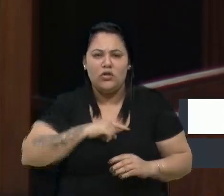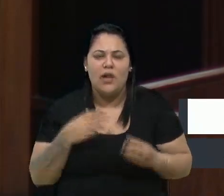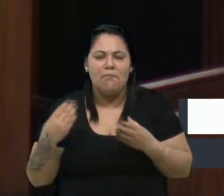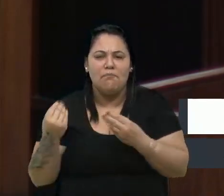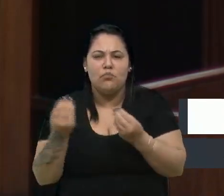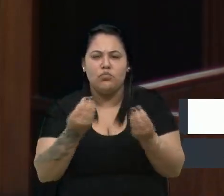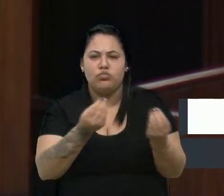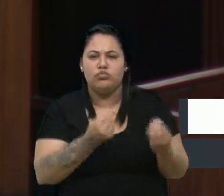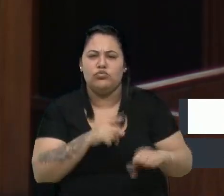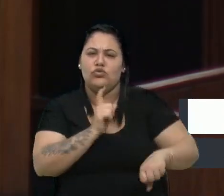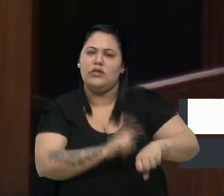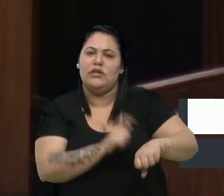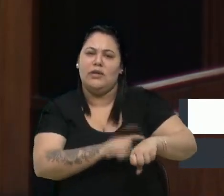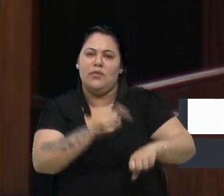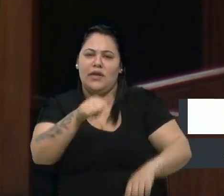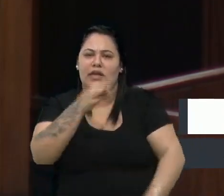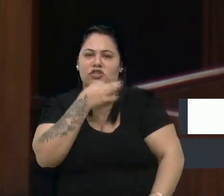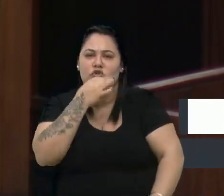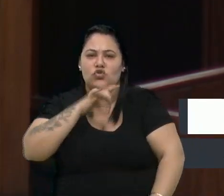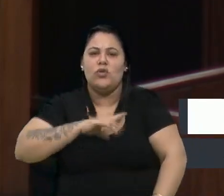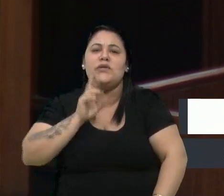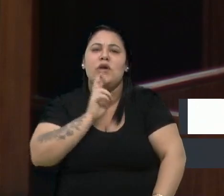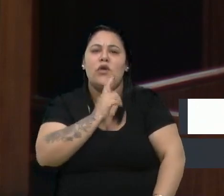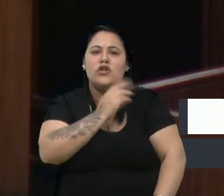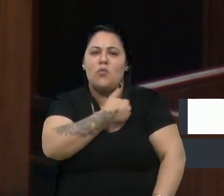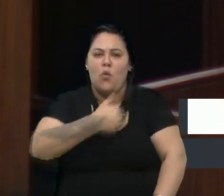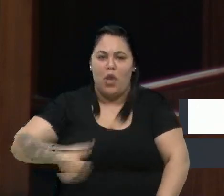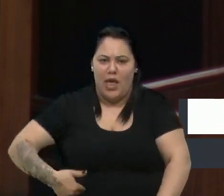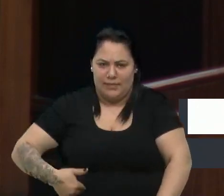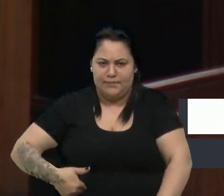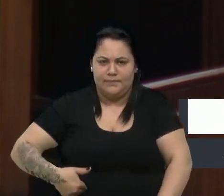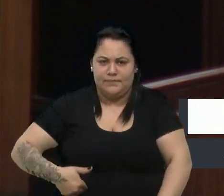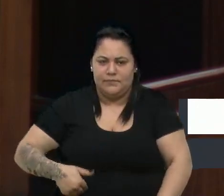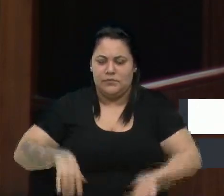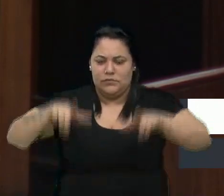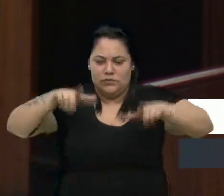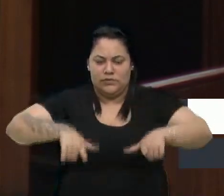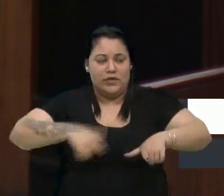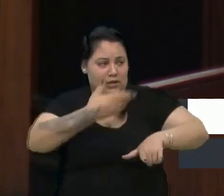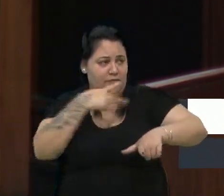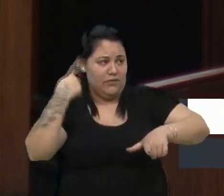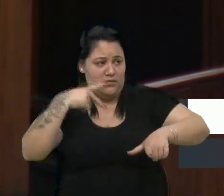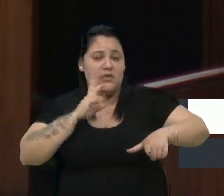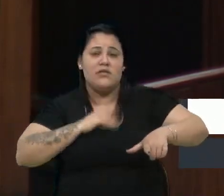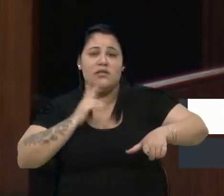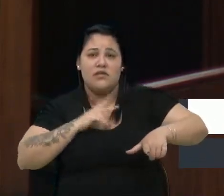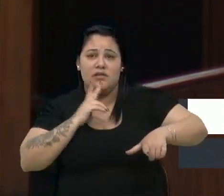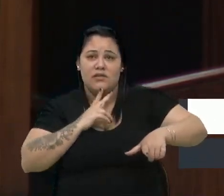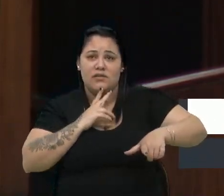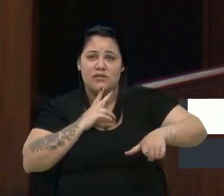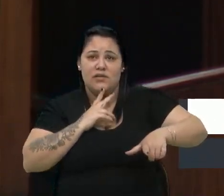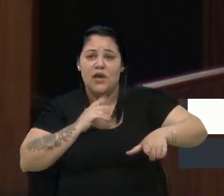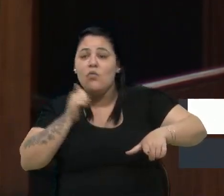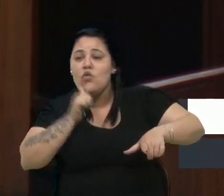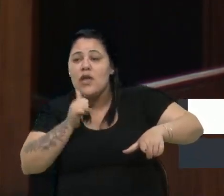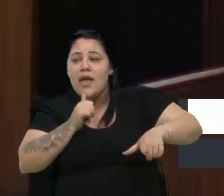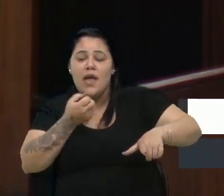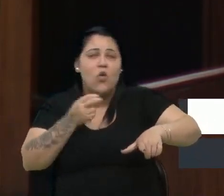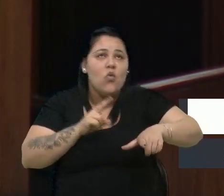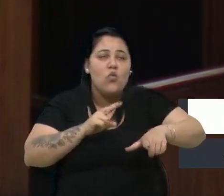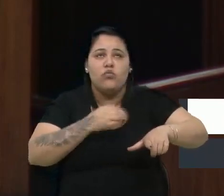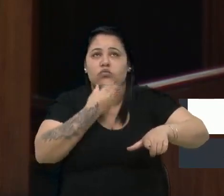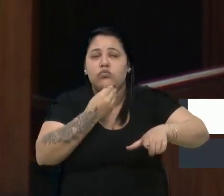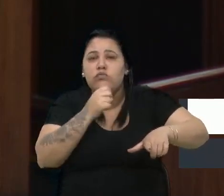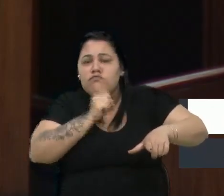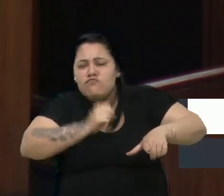do Sul, tínhamos um restaurante popular, onde, vereador Renato, a senhorinha ou o senhor